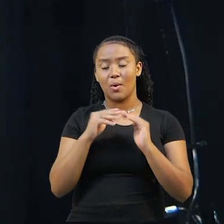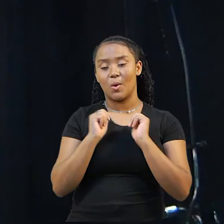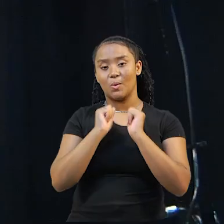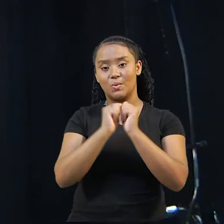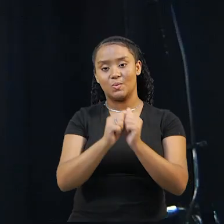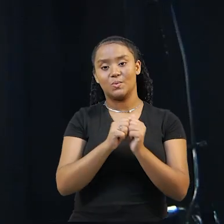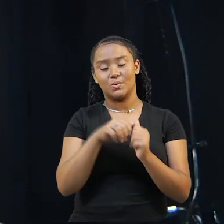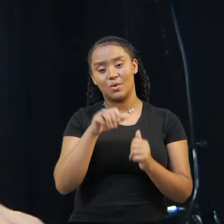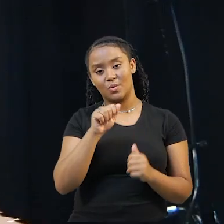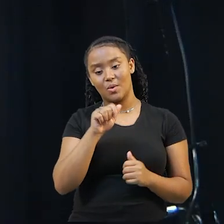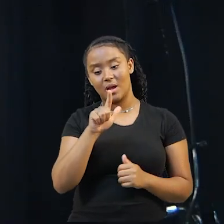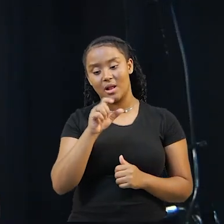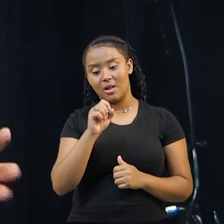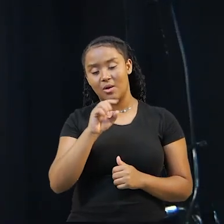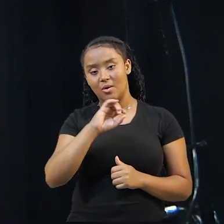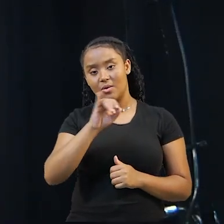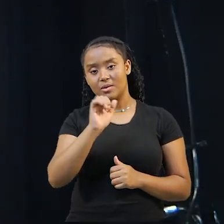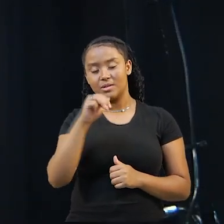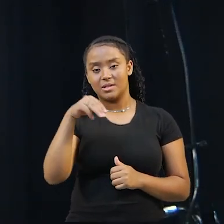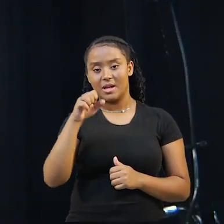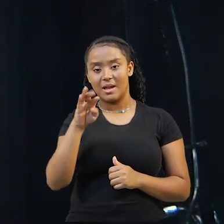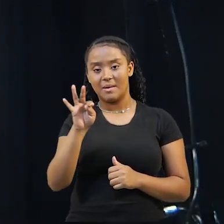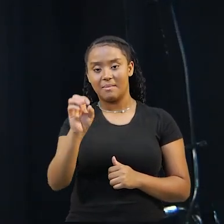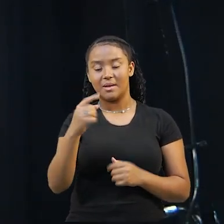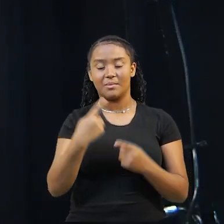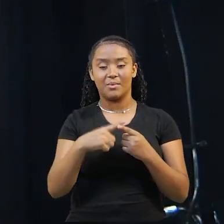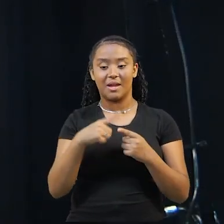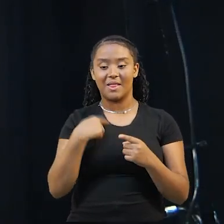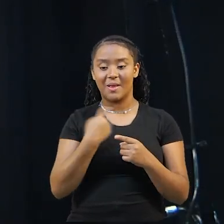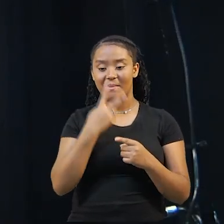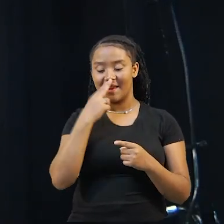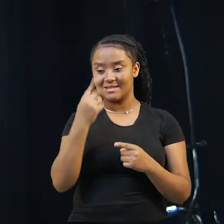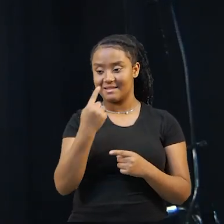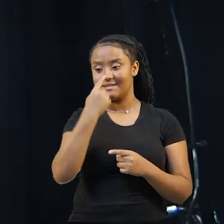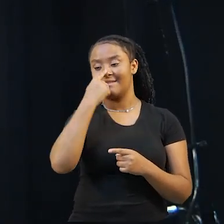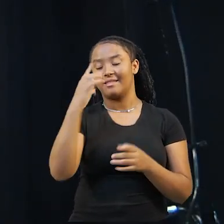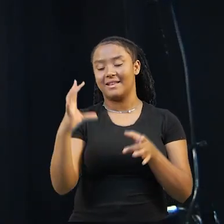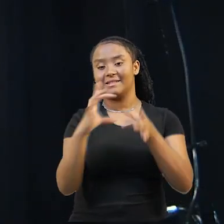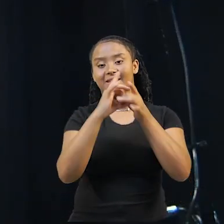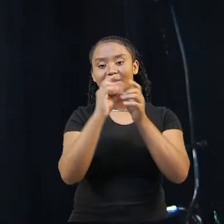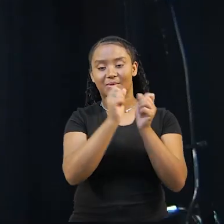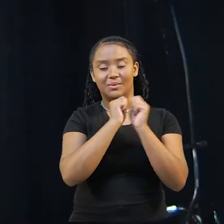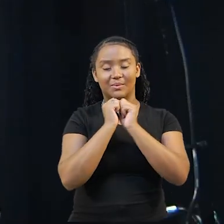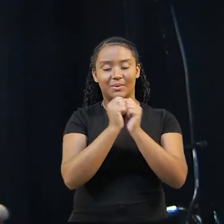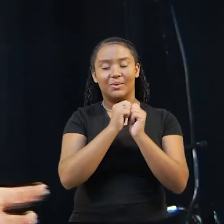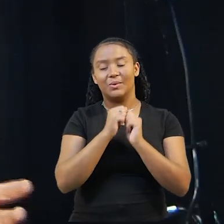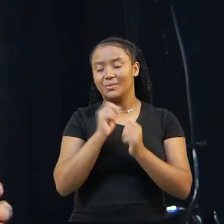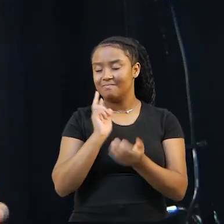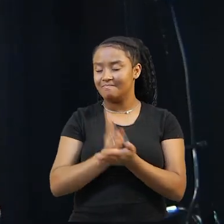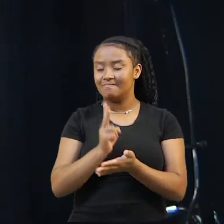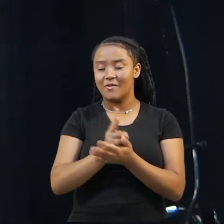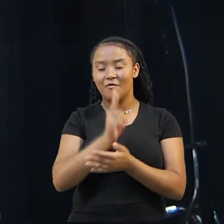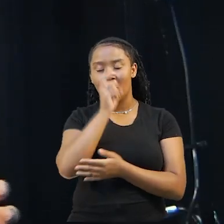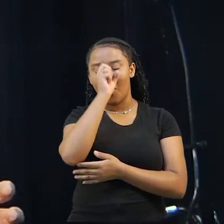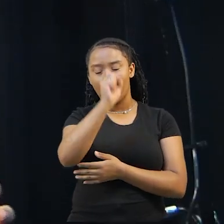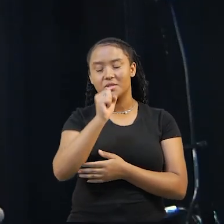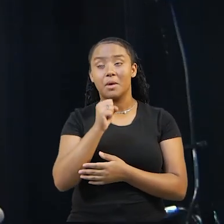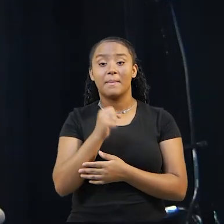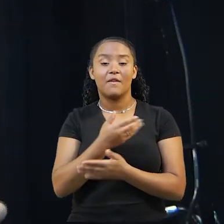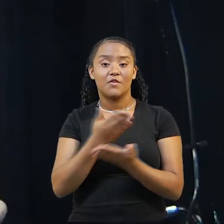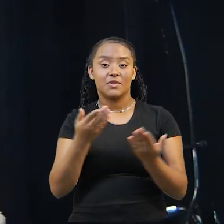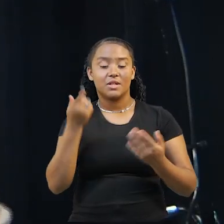no alojamento, porque a gente criava uma grande família, vínculo, né? Era um vínculo muito forte. O alojamento, para